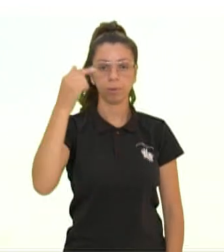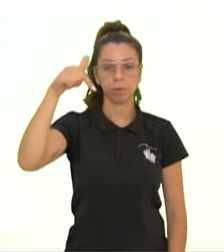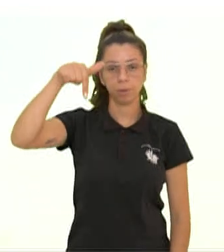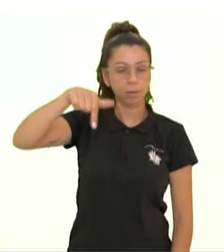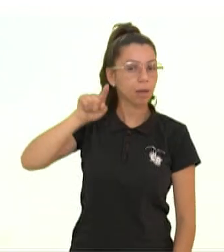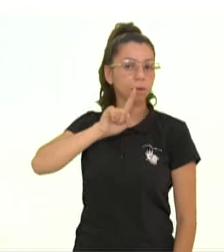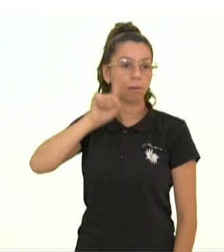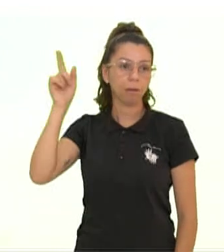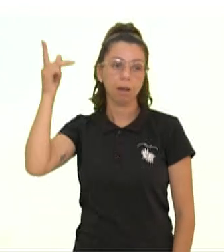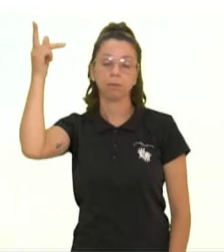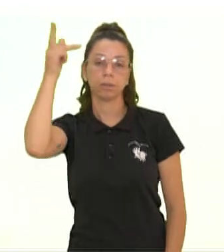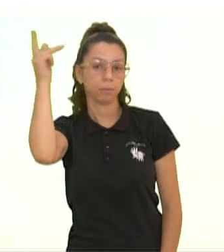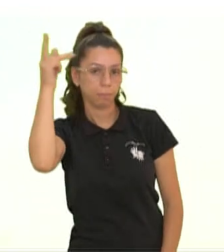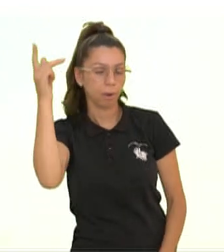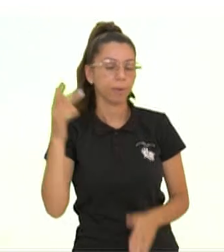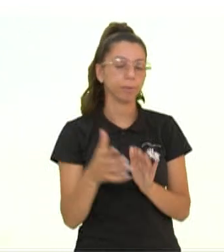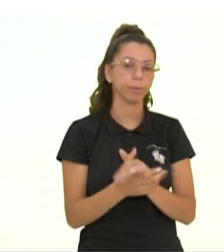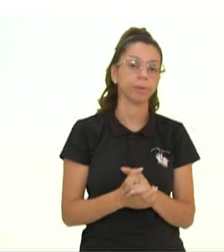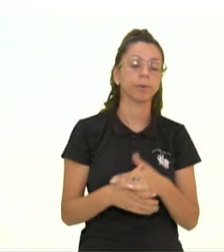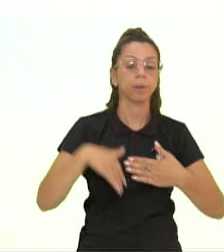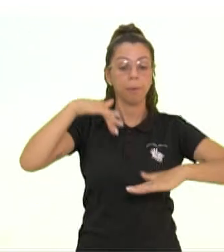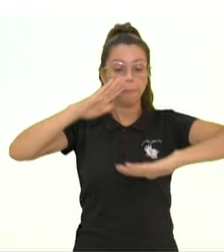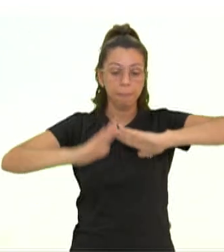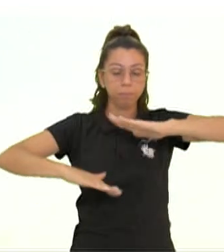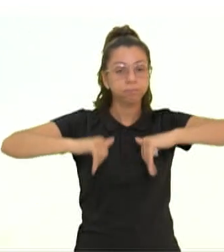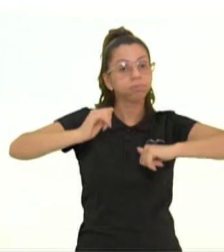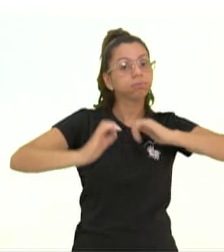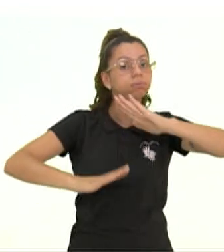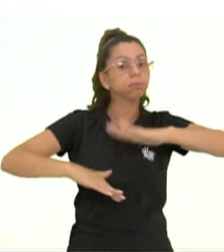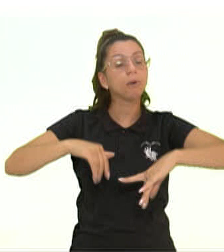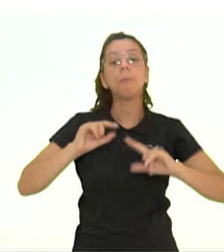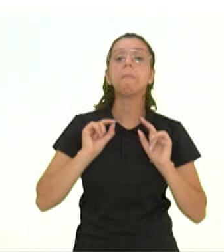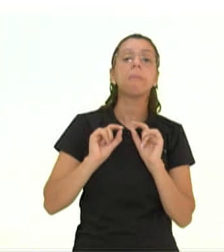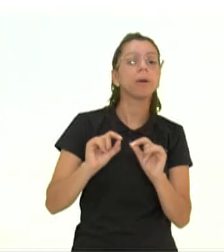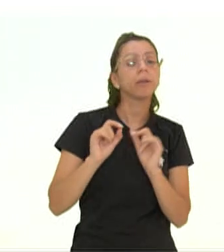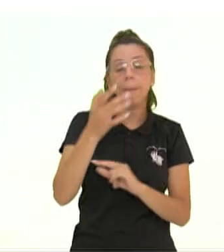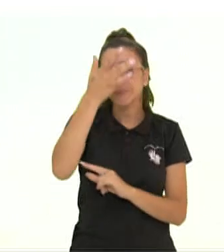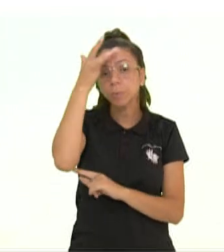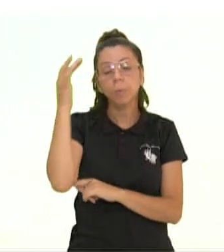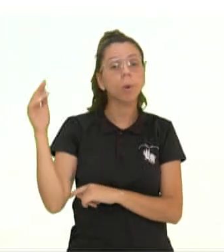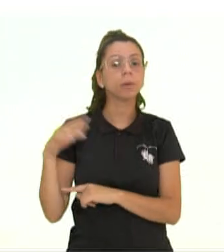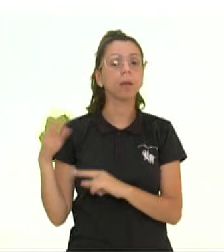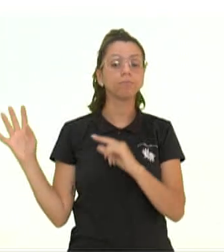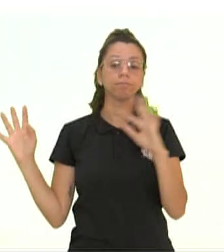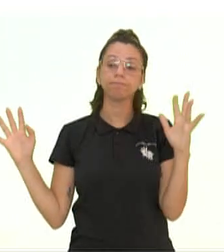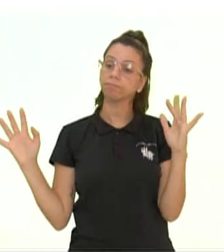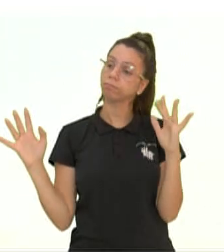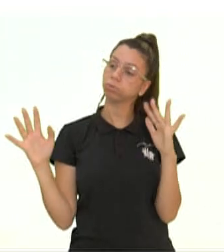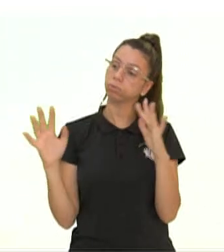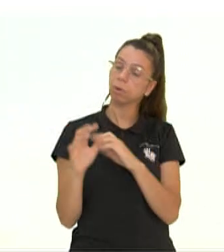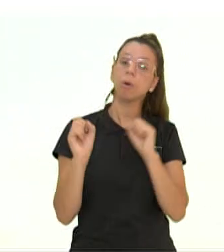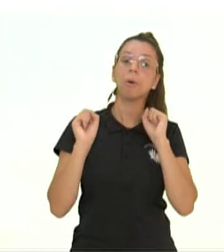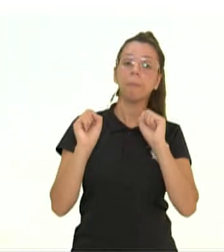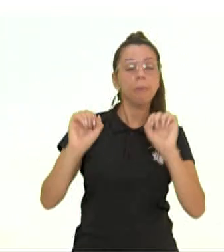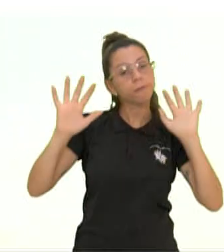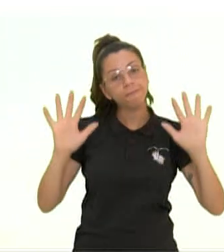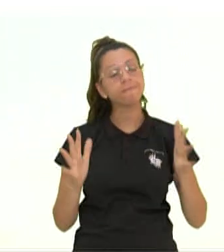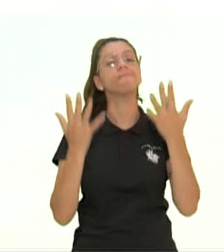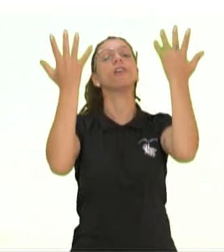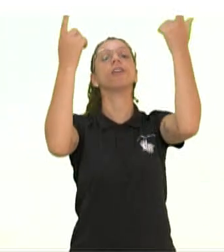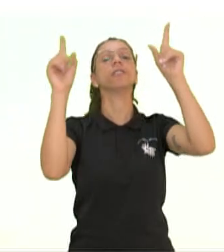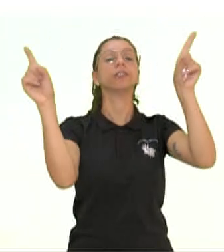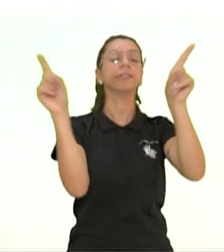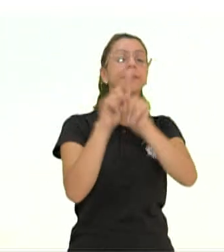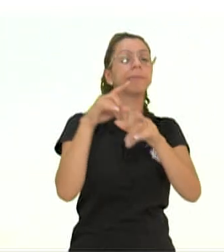estão dançando, tocando ali tambor para Xangô, mas quem estiver passando pode também entrar na festa, ser